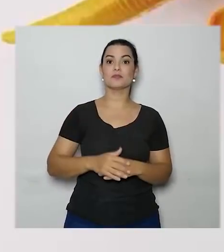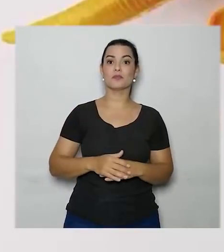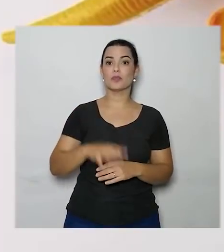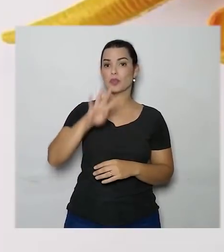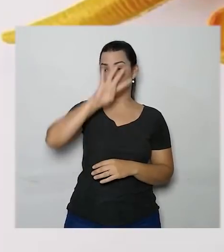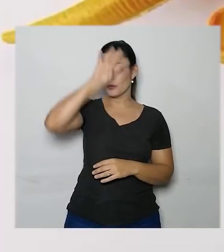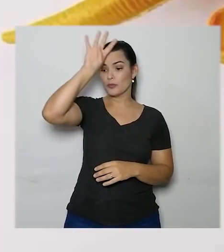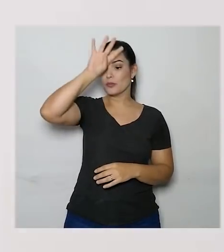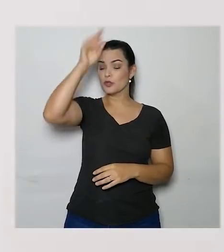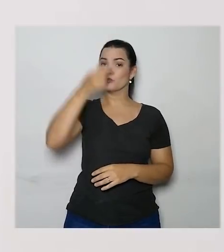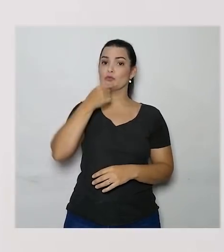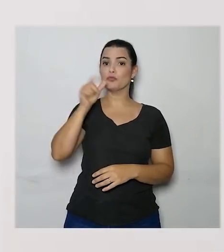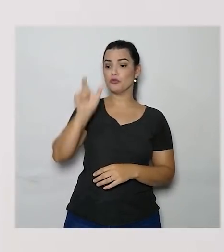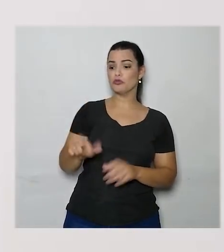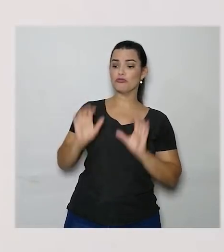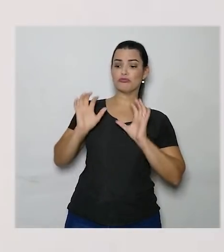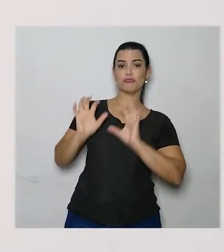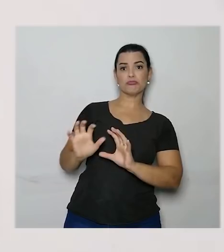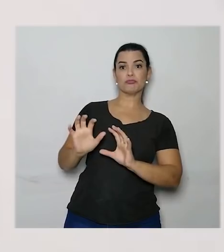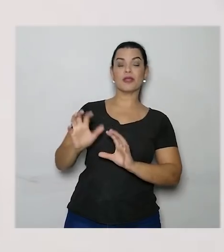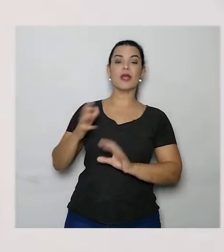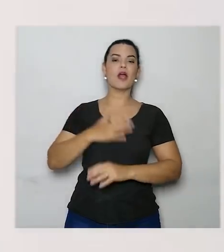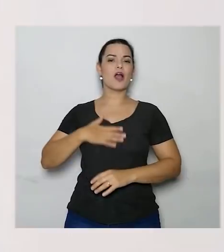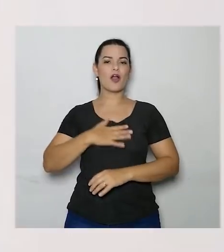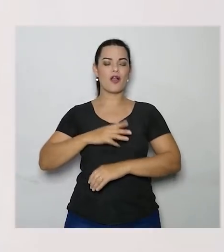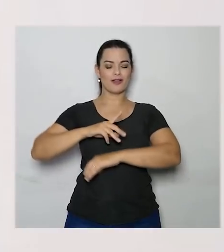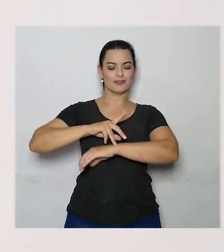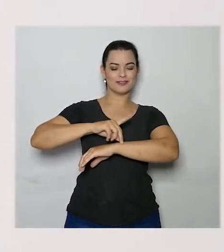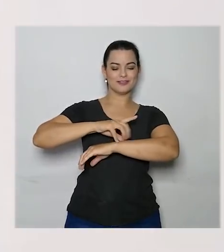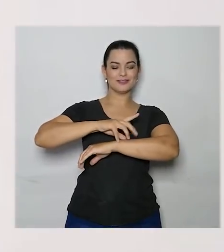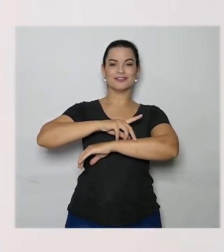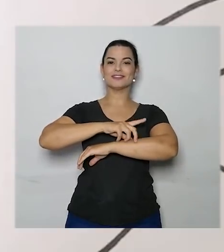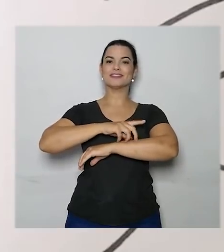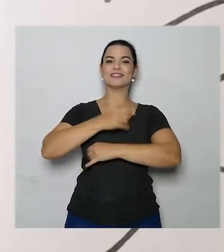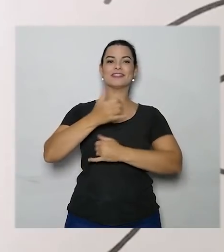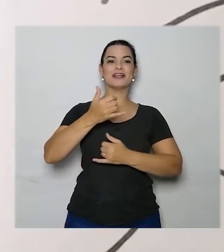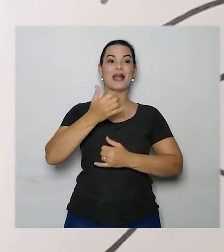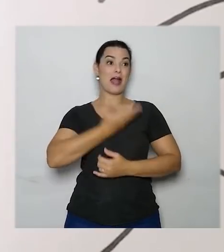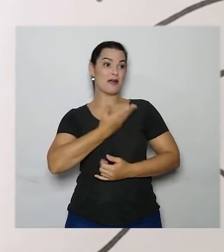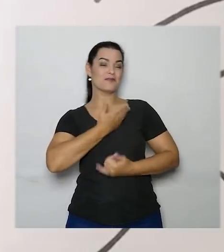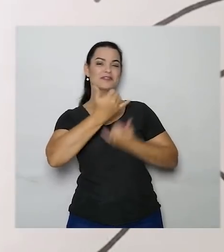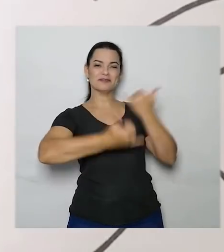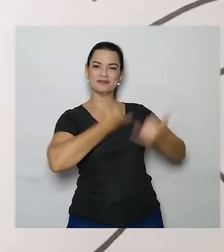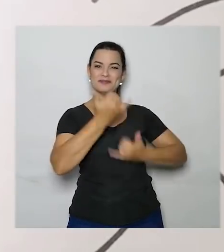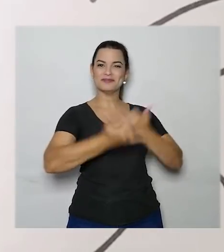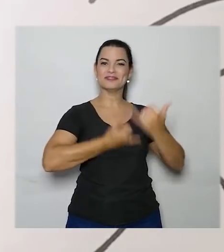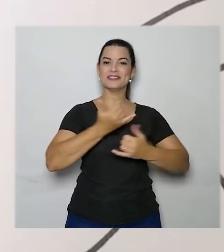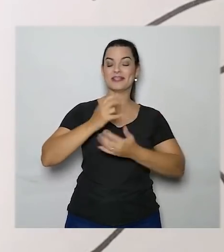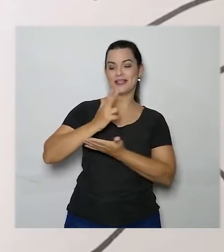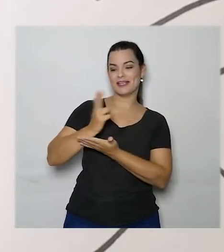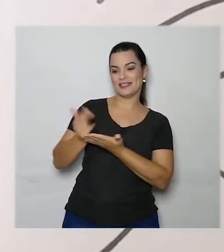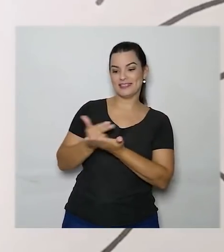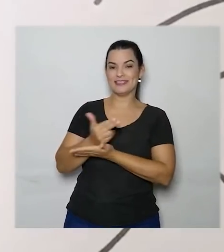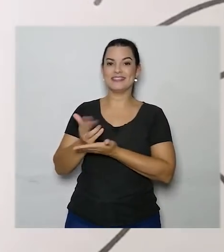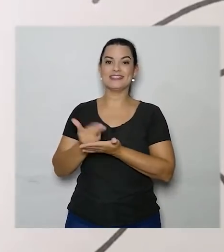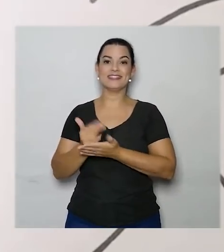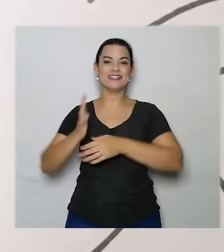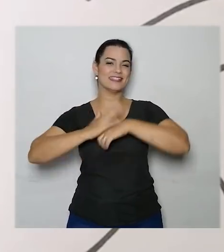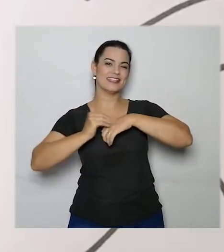Pedro é um menino assim. Gosta de dinossauros, de brincar com os amigos, desenhar e ganhar carinho.